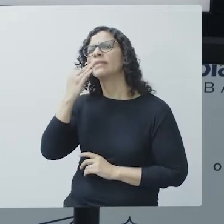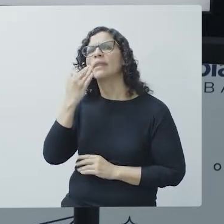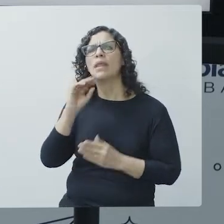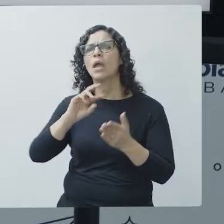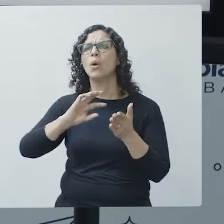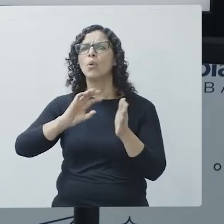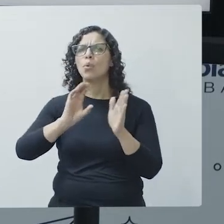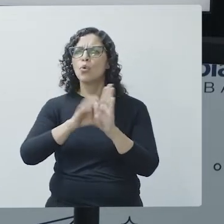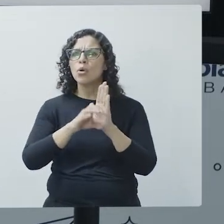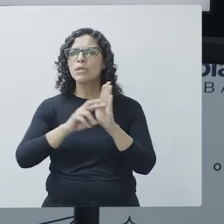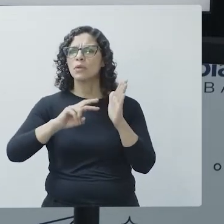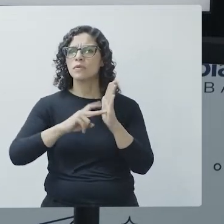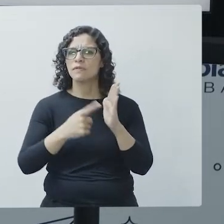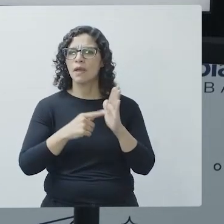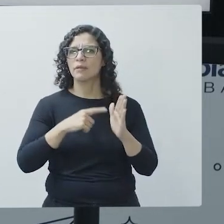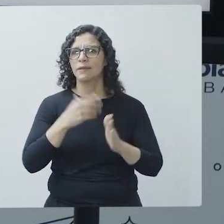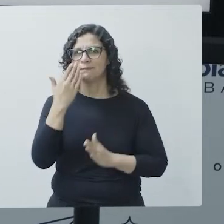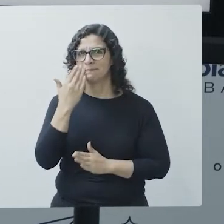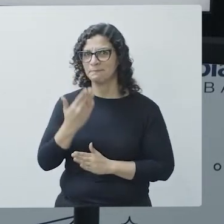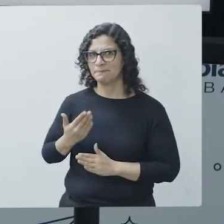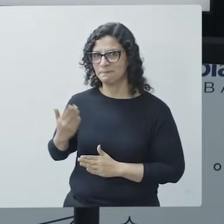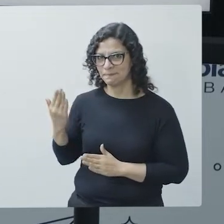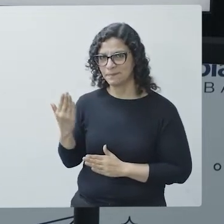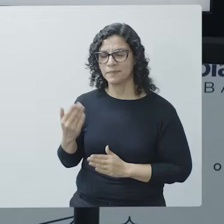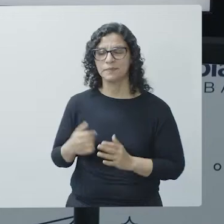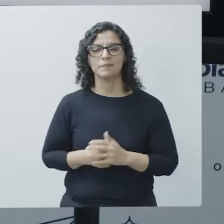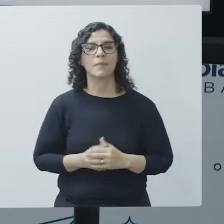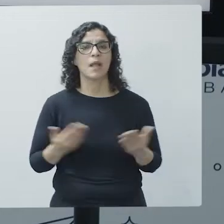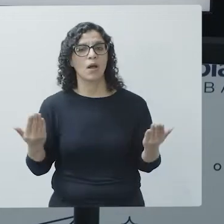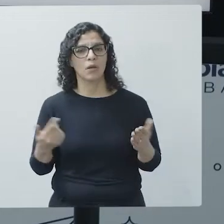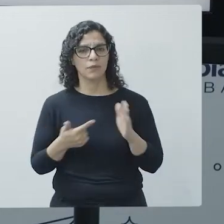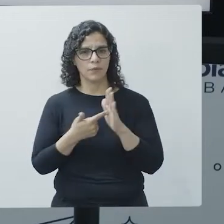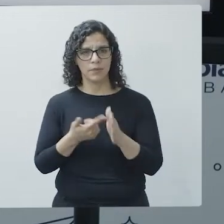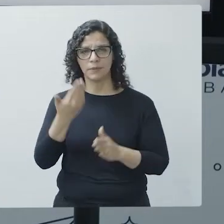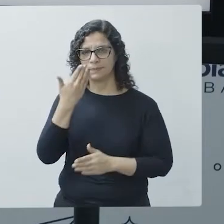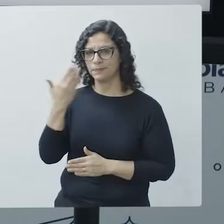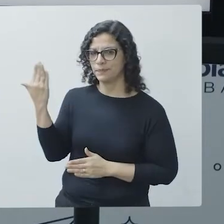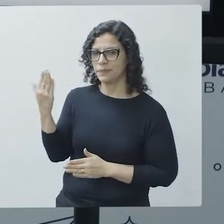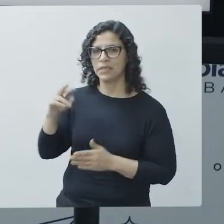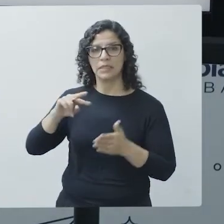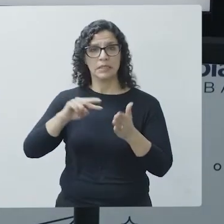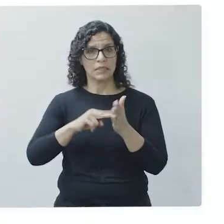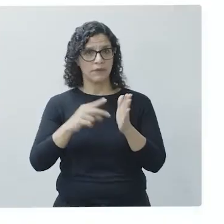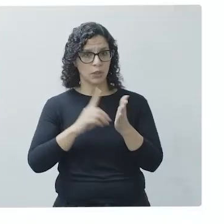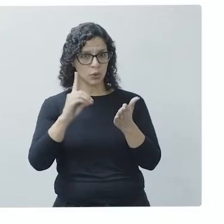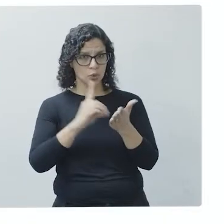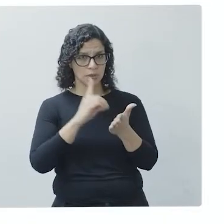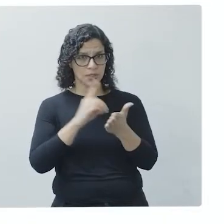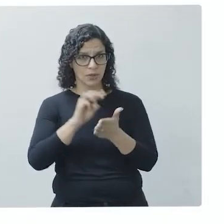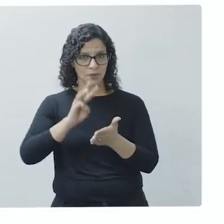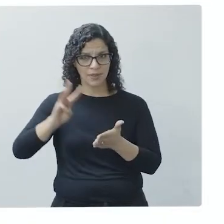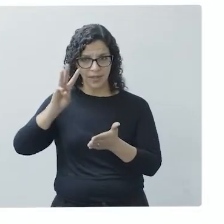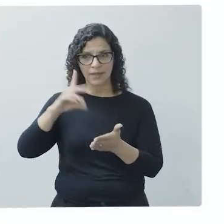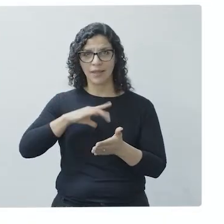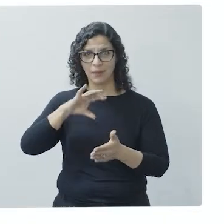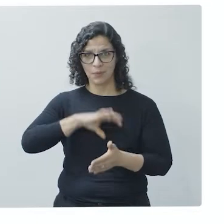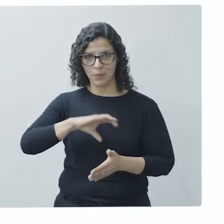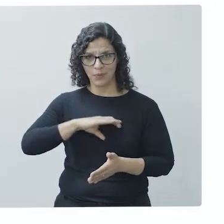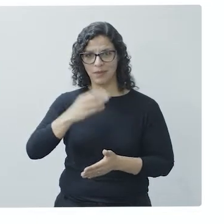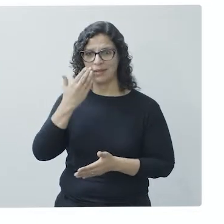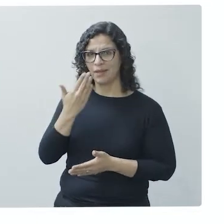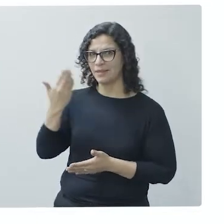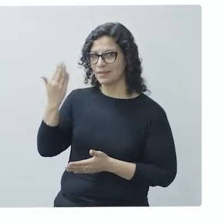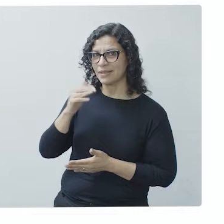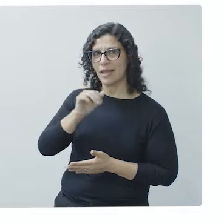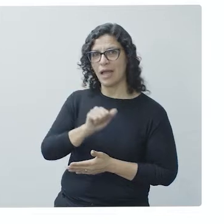entender o que significa um apólogo. Então, trouxe para vocês, olha só, lá do dicionário online de português.